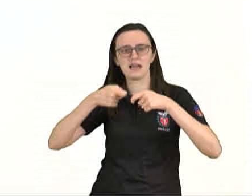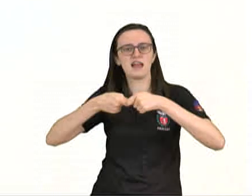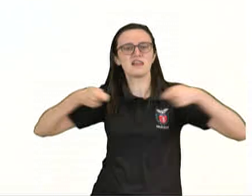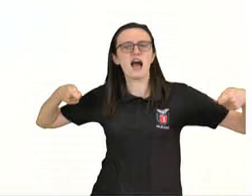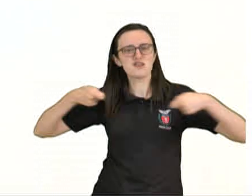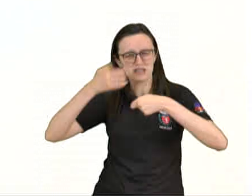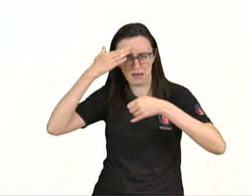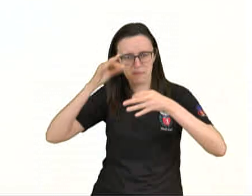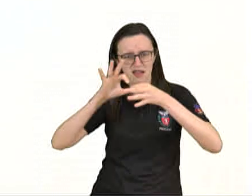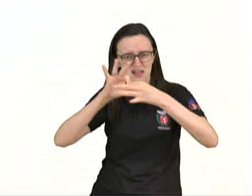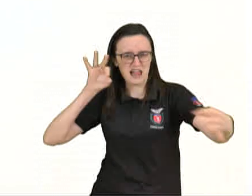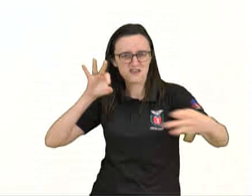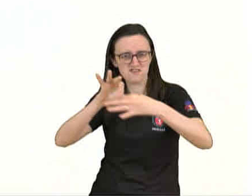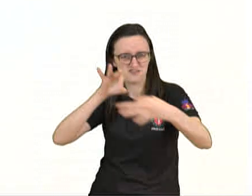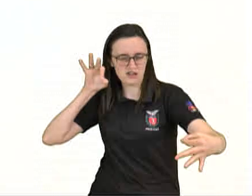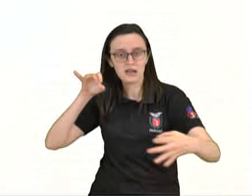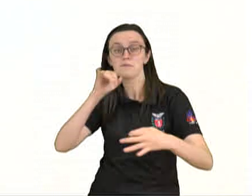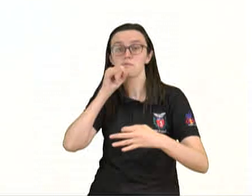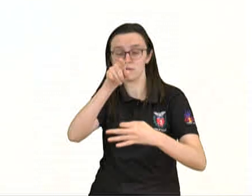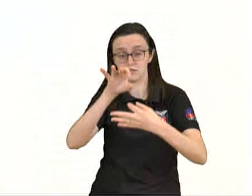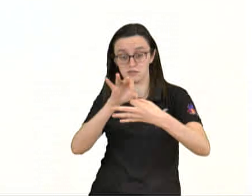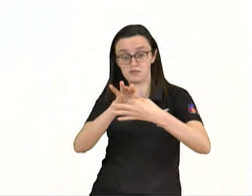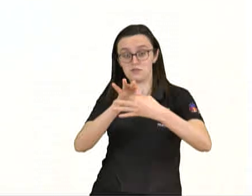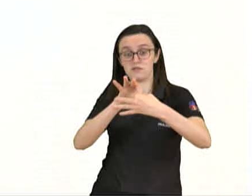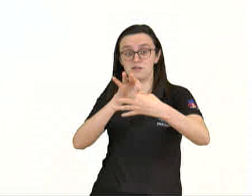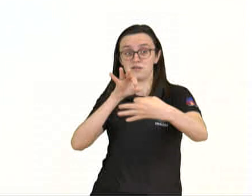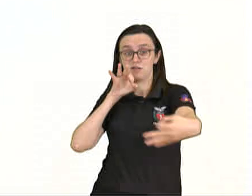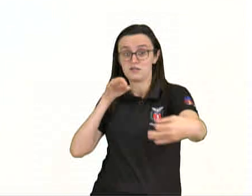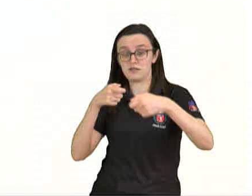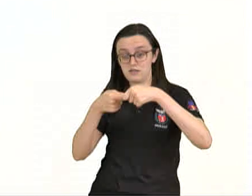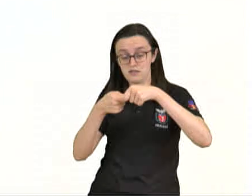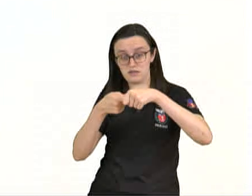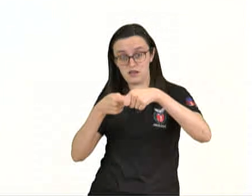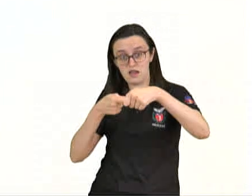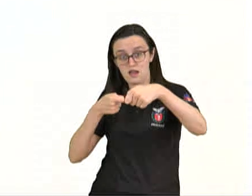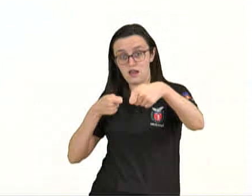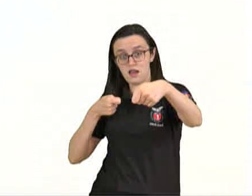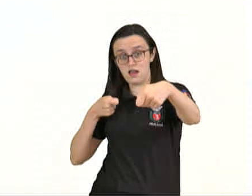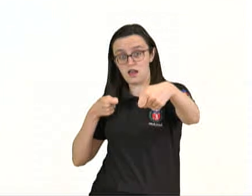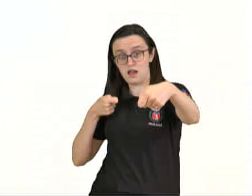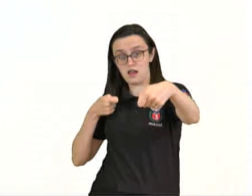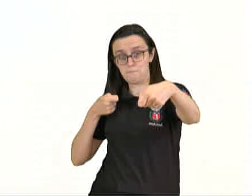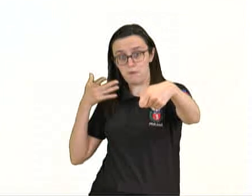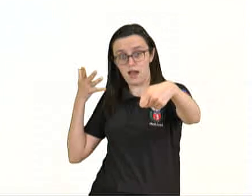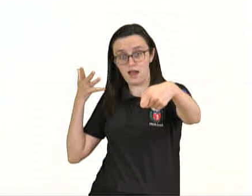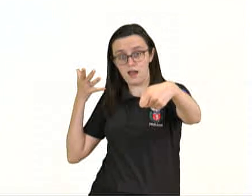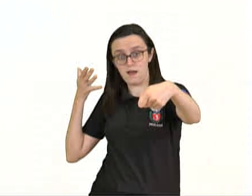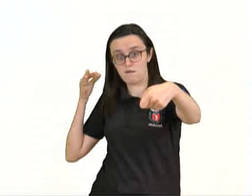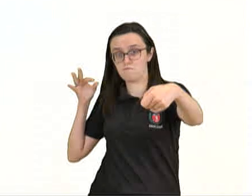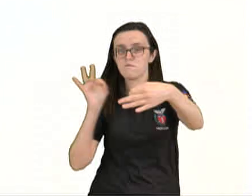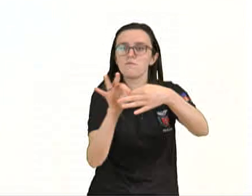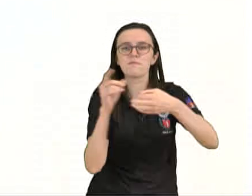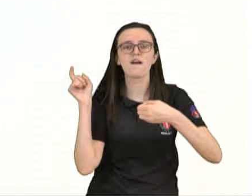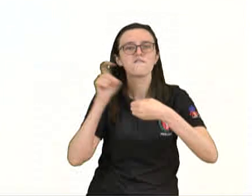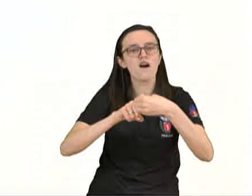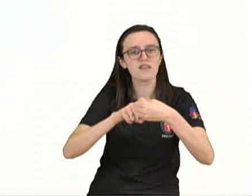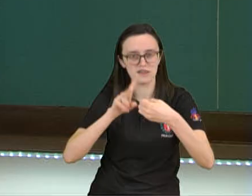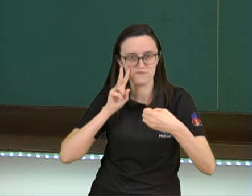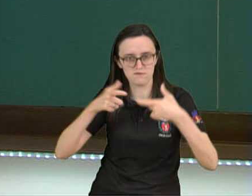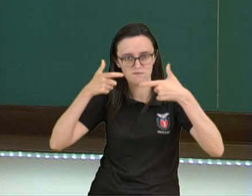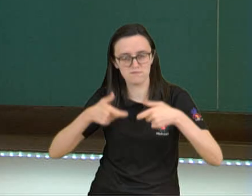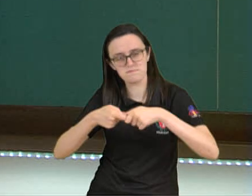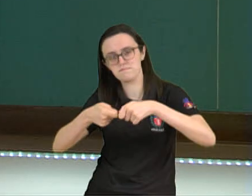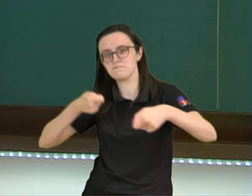tem resiliência. Você estica ele e depois solta e ele volta à